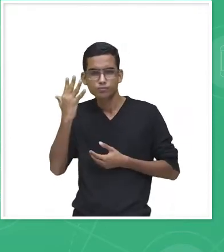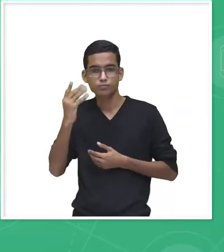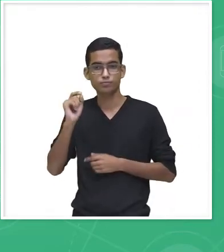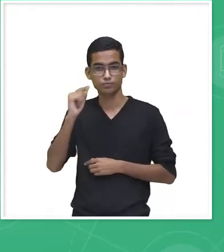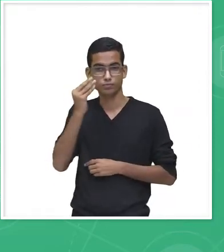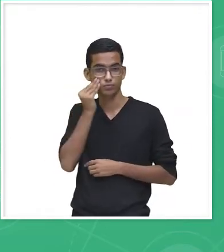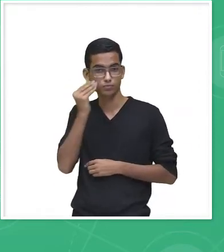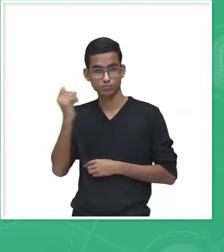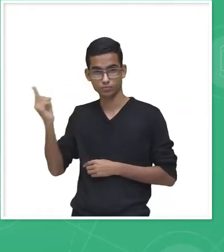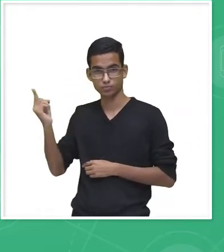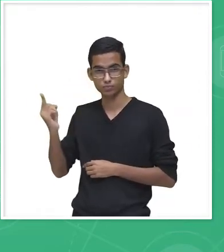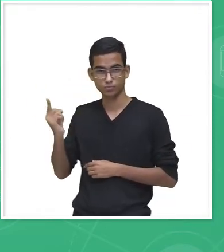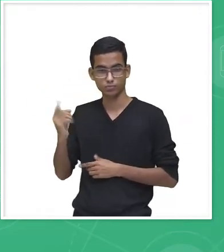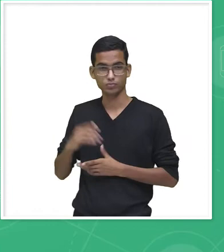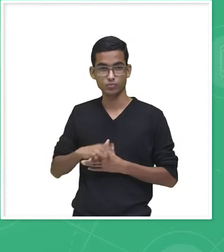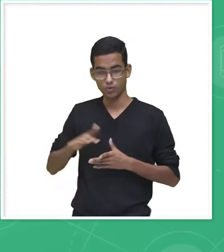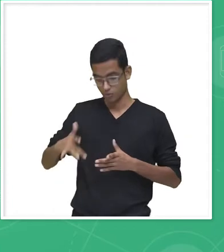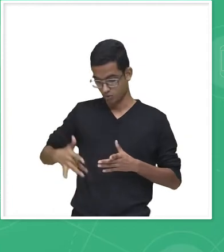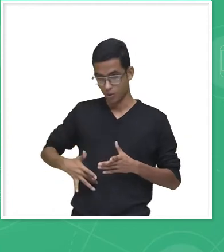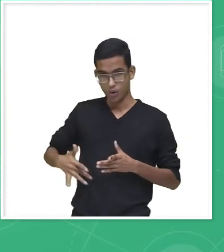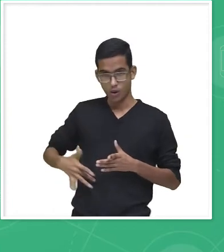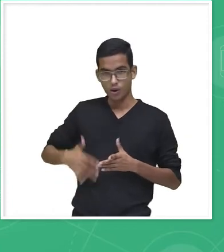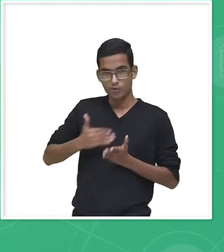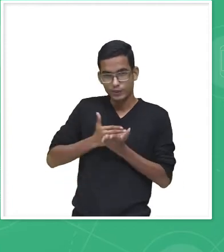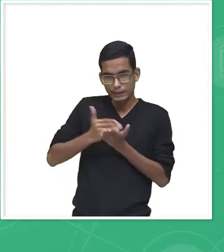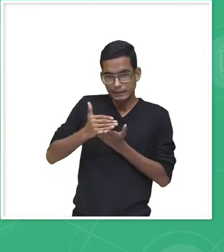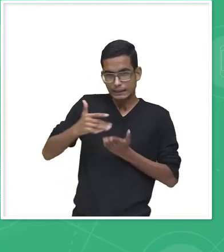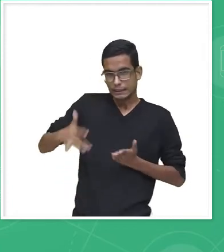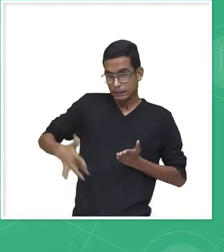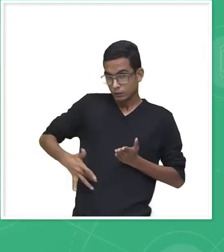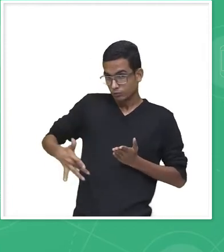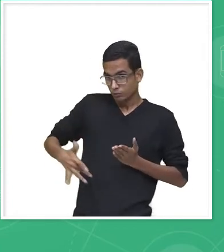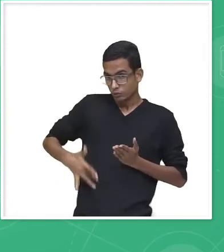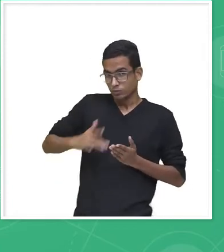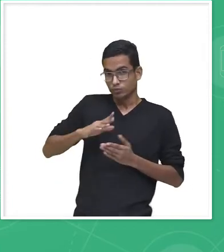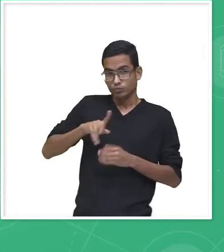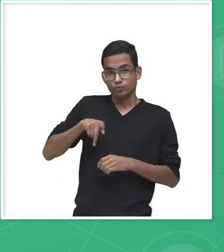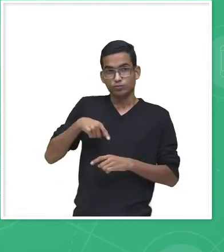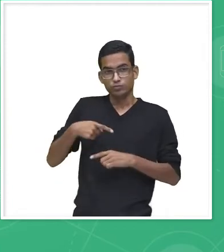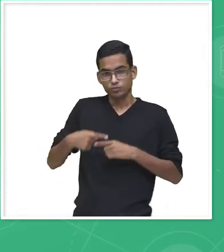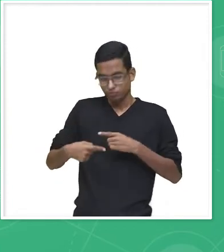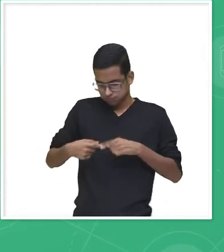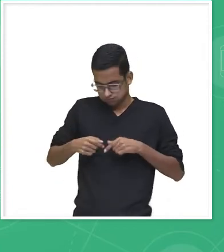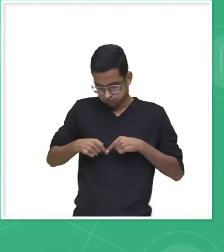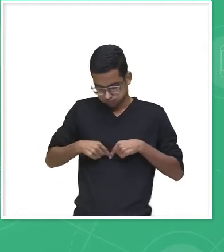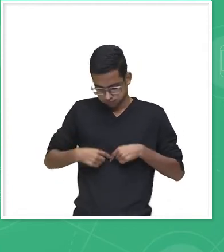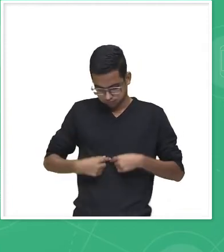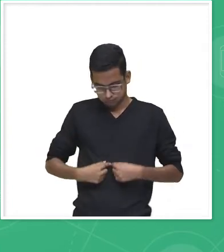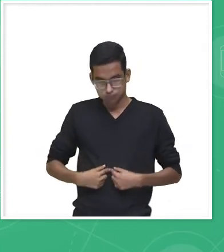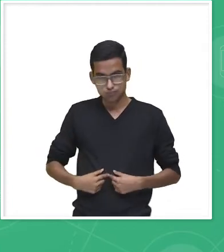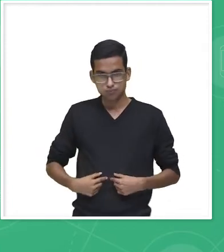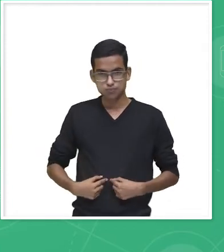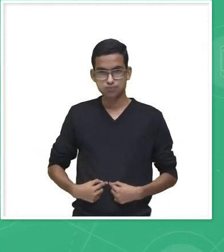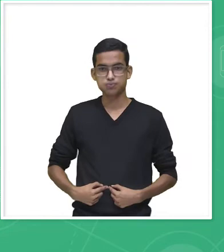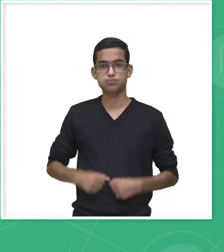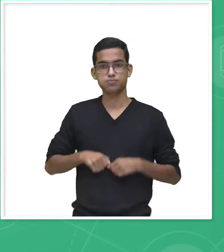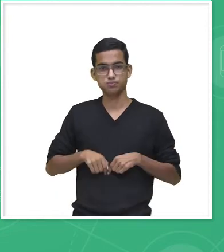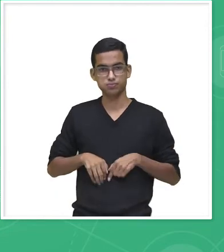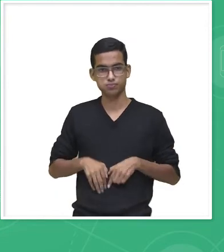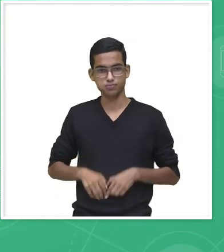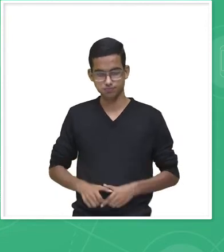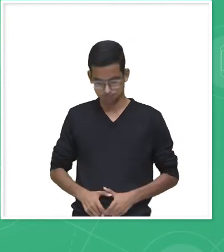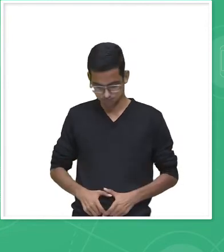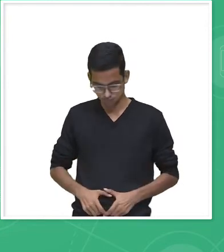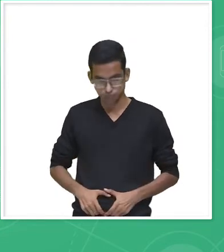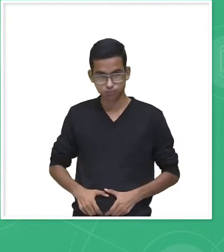ela é levada pelos ureteres até a bexiga urinária EA bexiga urinária ela vai enxendo como a gente pode observar